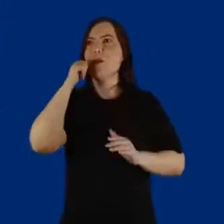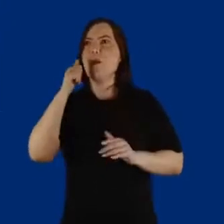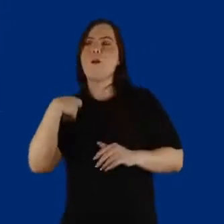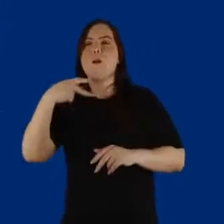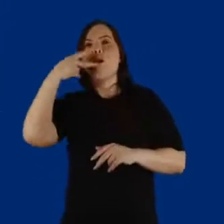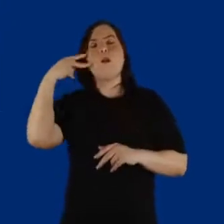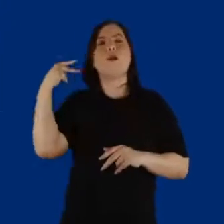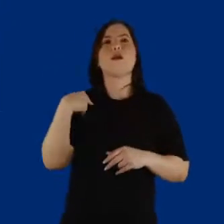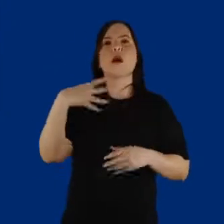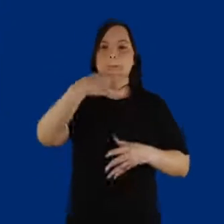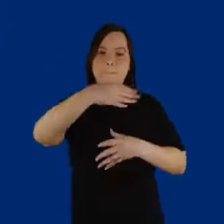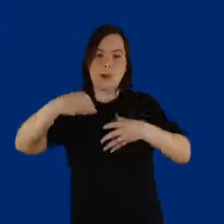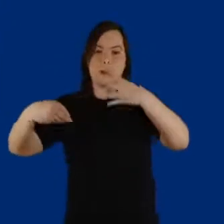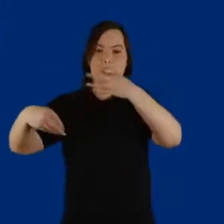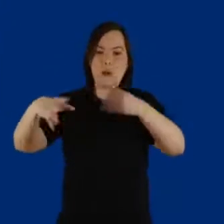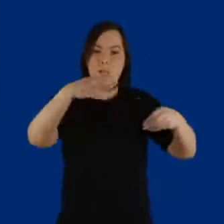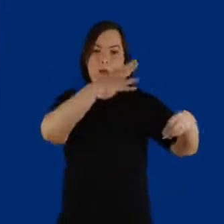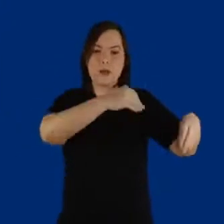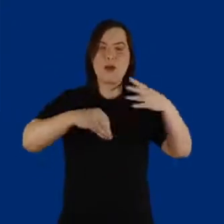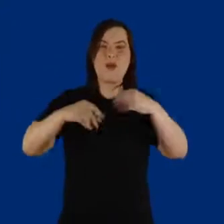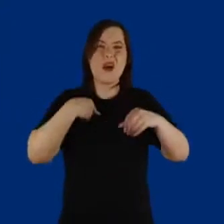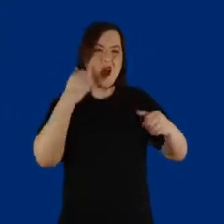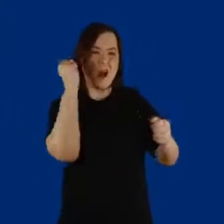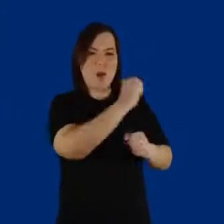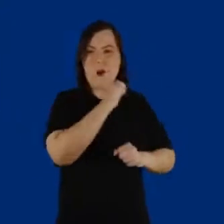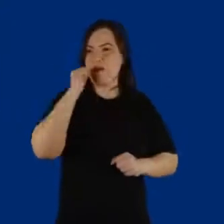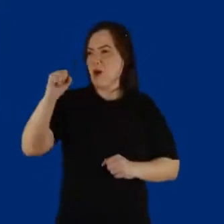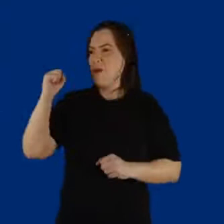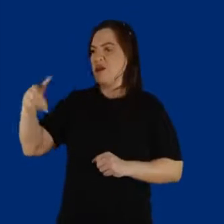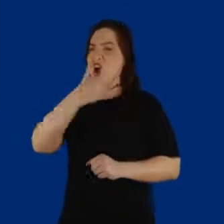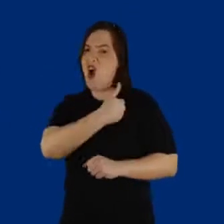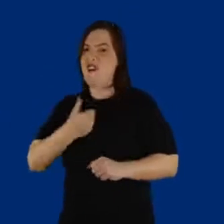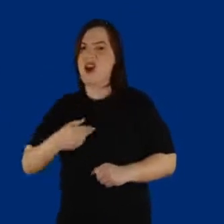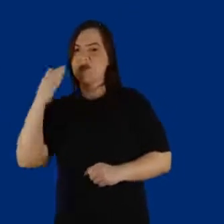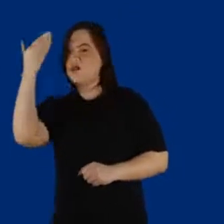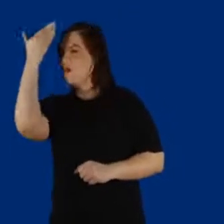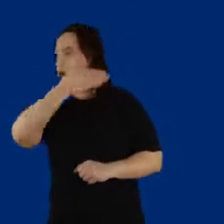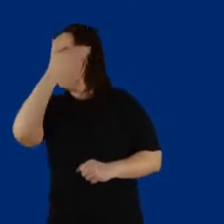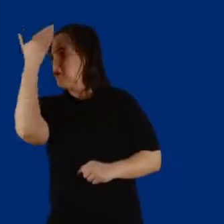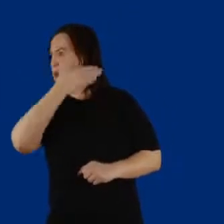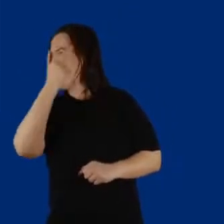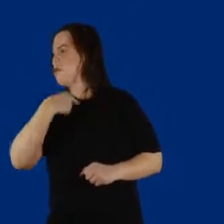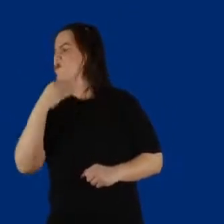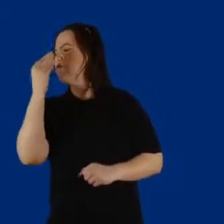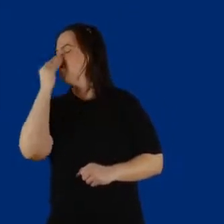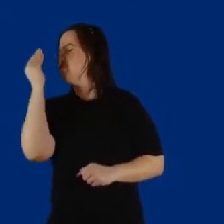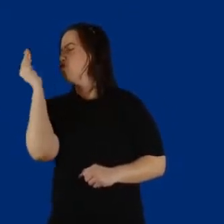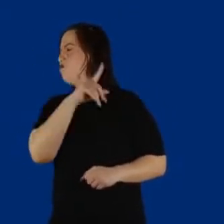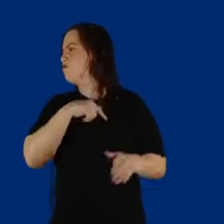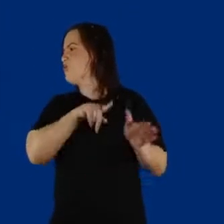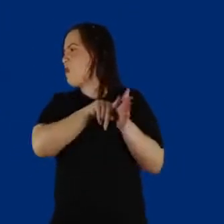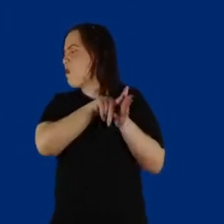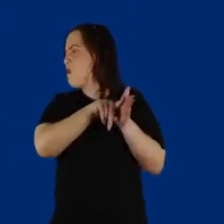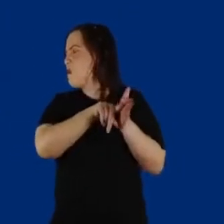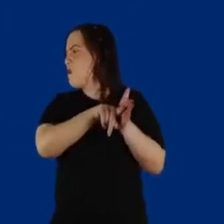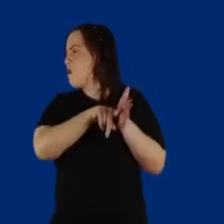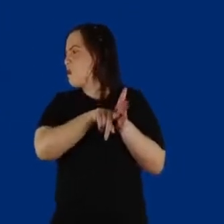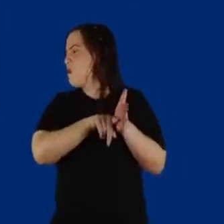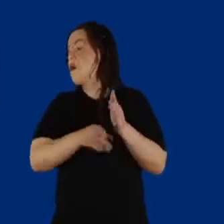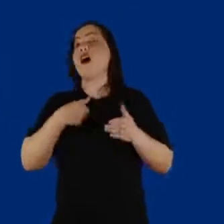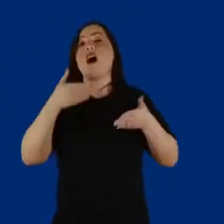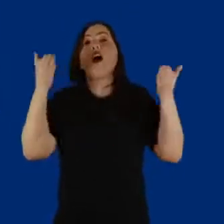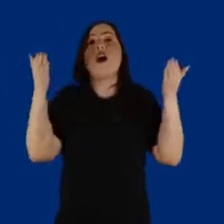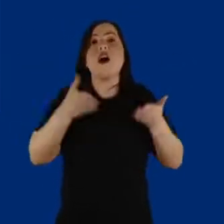que estão sumindo e sendo assassinadas, e o governo não quer olhar para isso, eles se recusam a investigar. Agora